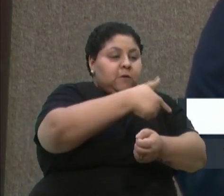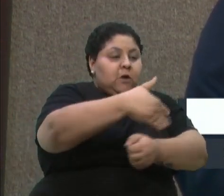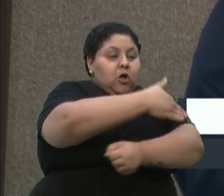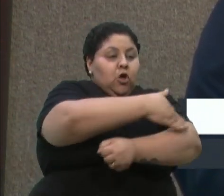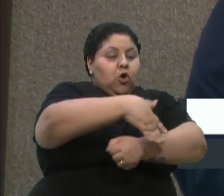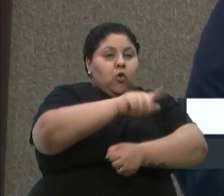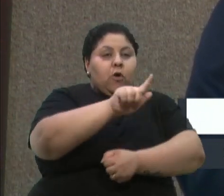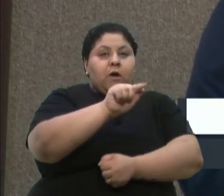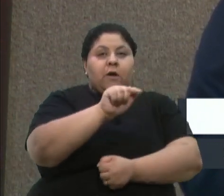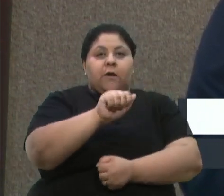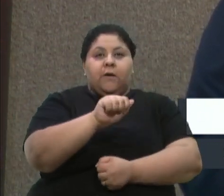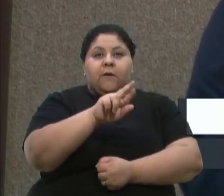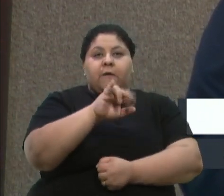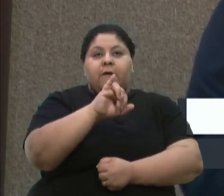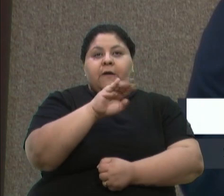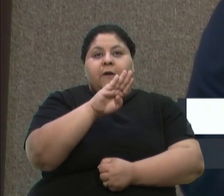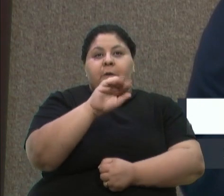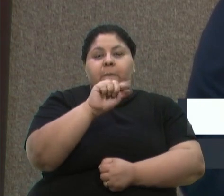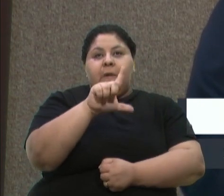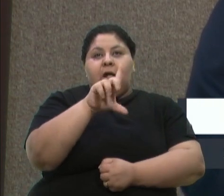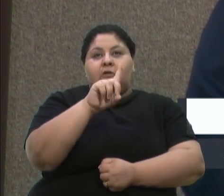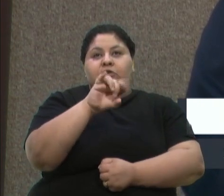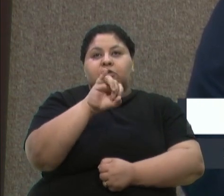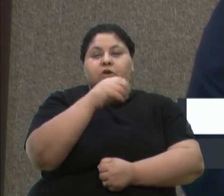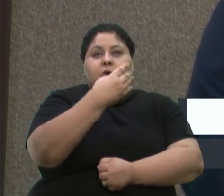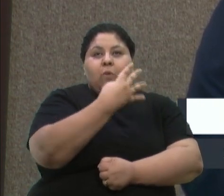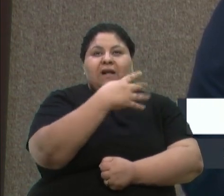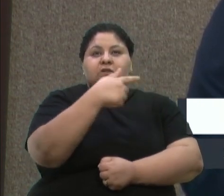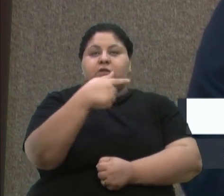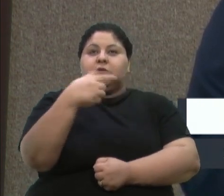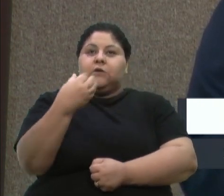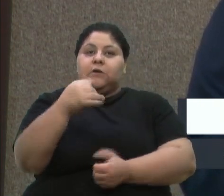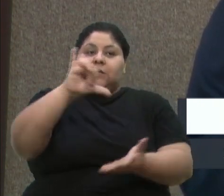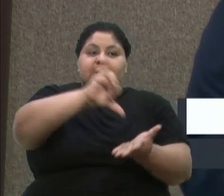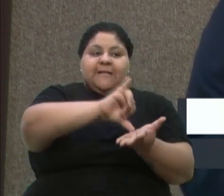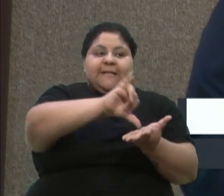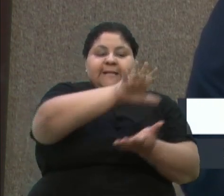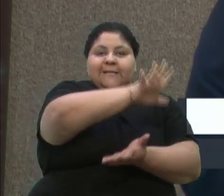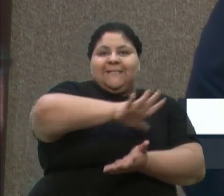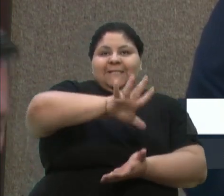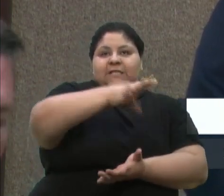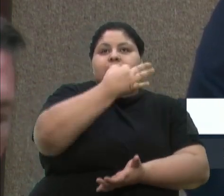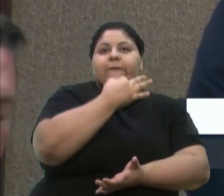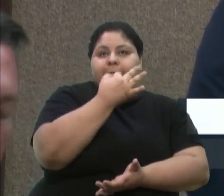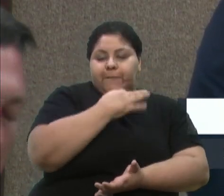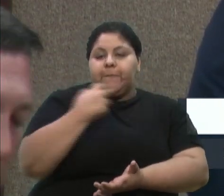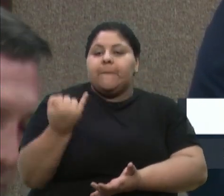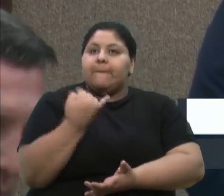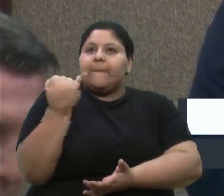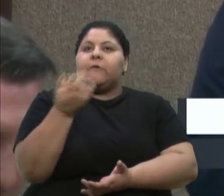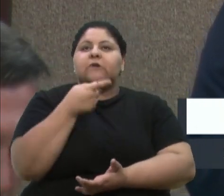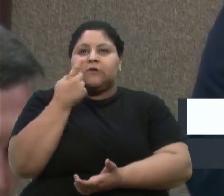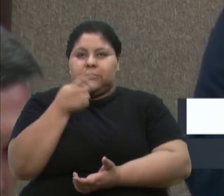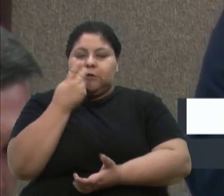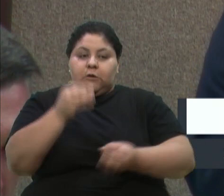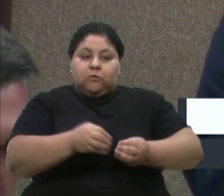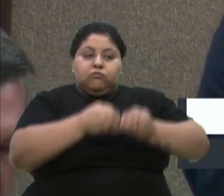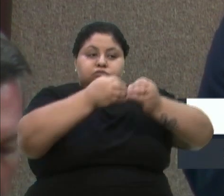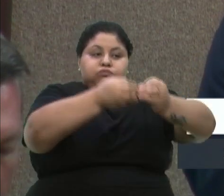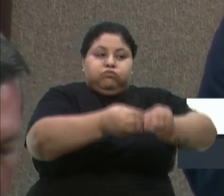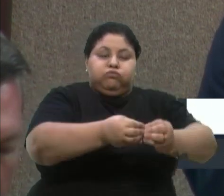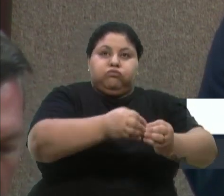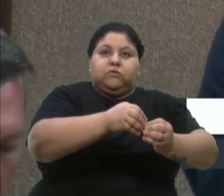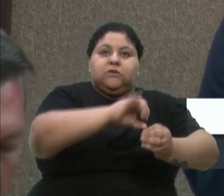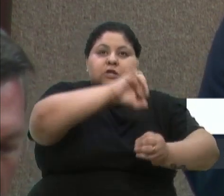476, edifício Centro Médico Pasteur, na área central de Caxias do Sul. Importante mencionar que a doação é para o